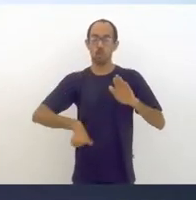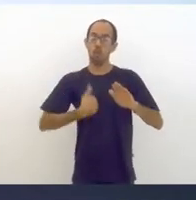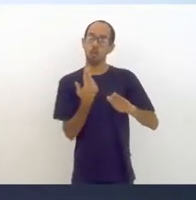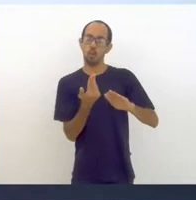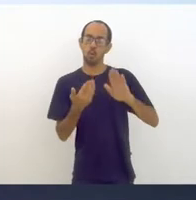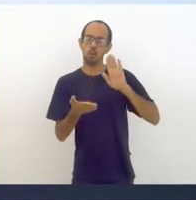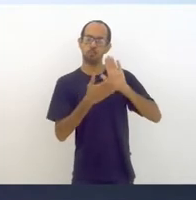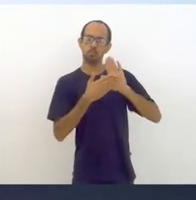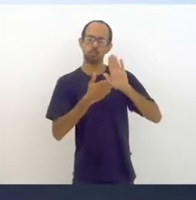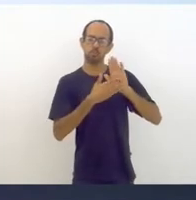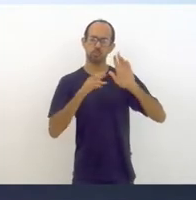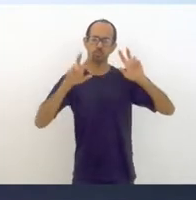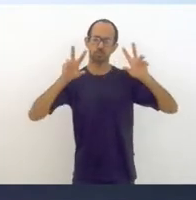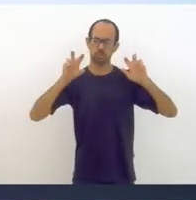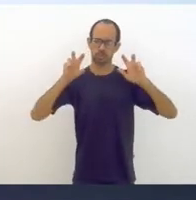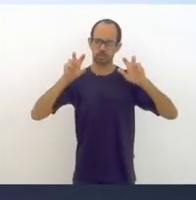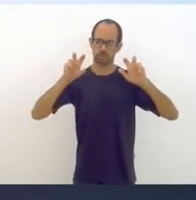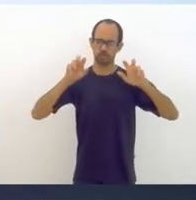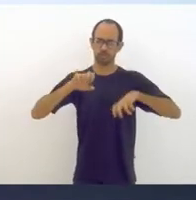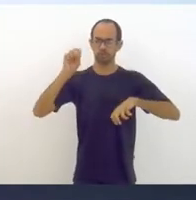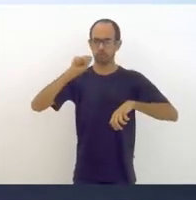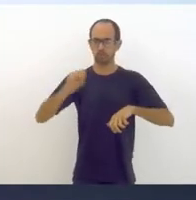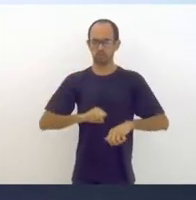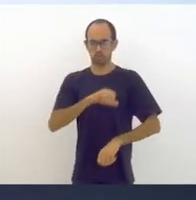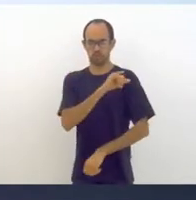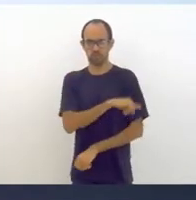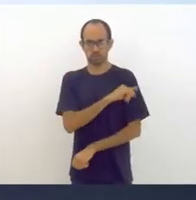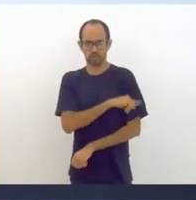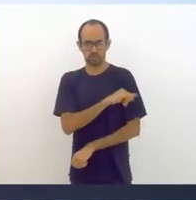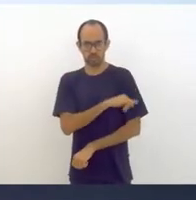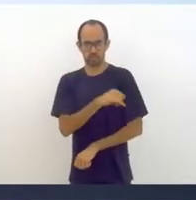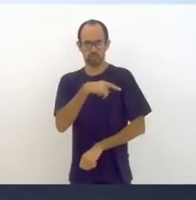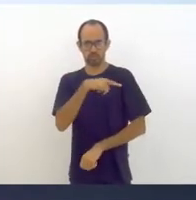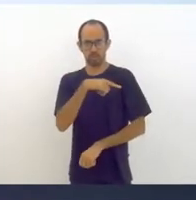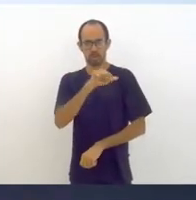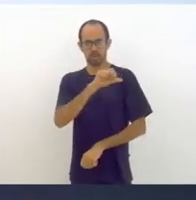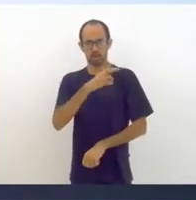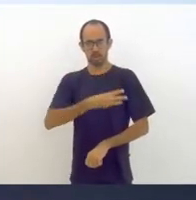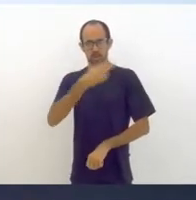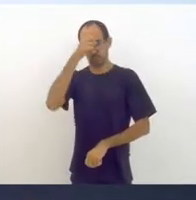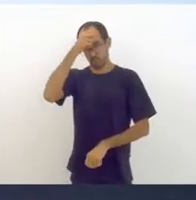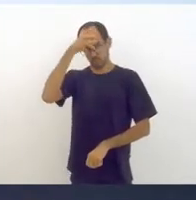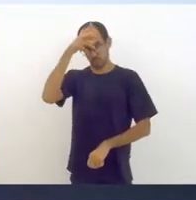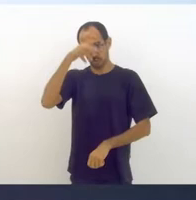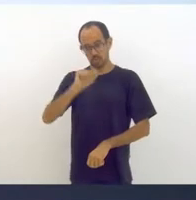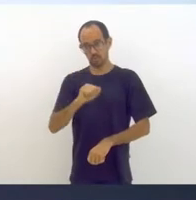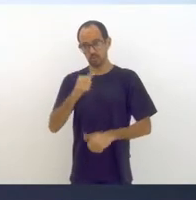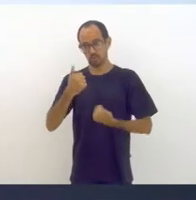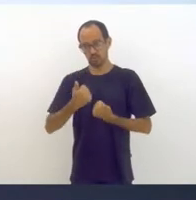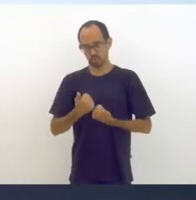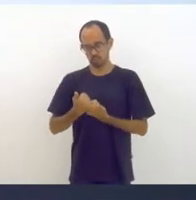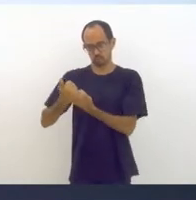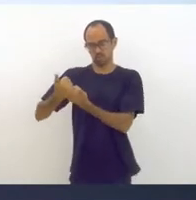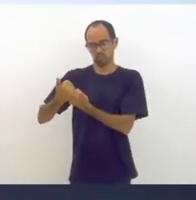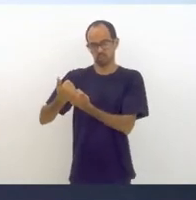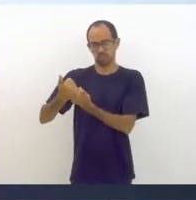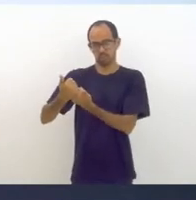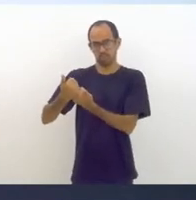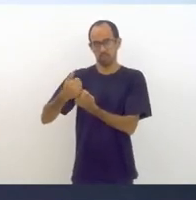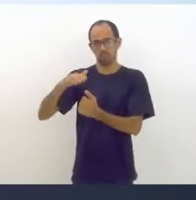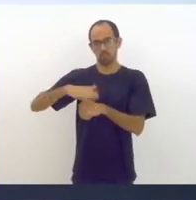com a temática. A região sul-fluminense, composta por 13 municípios, abrigando mais de 973 mil